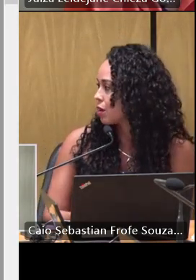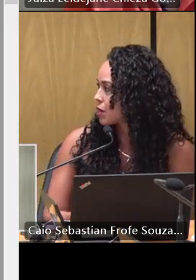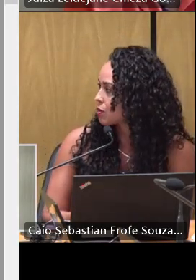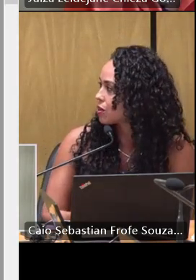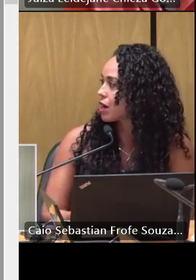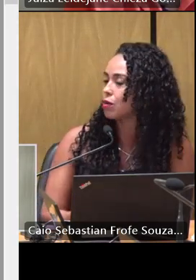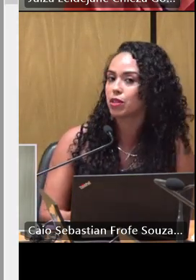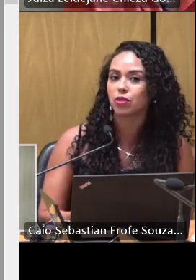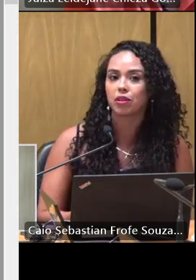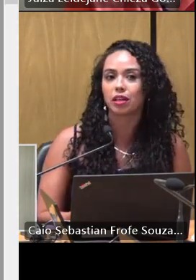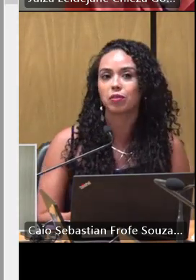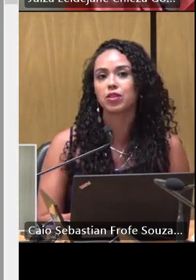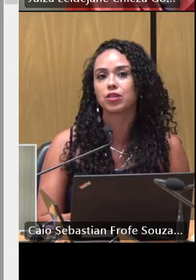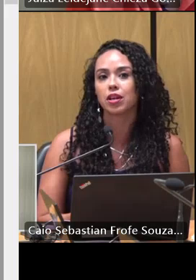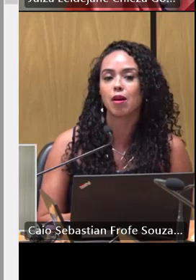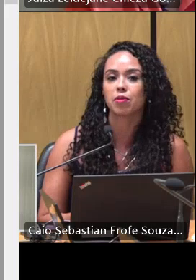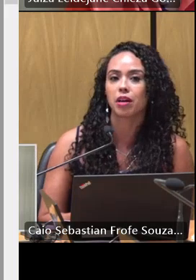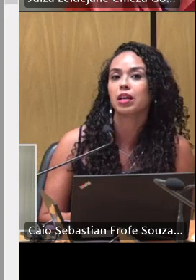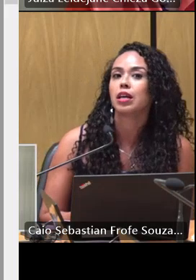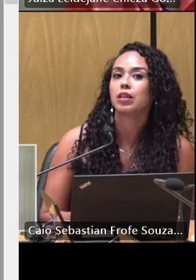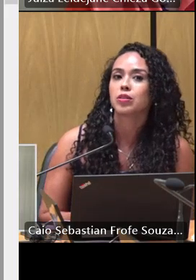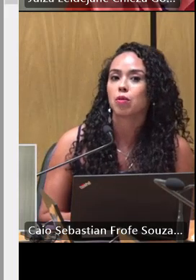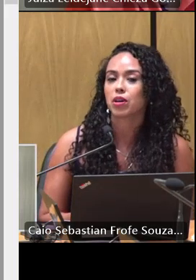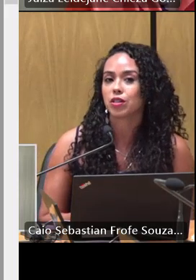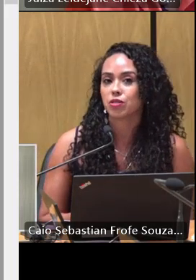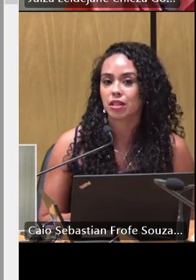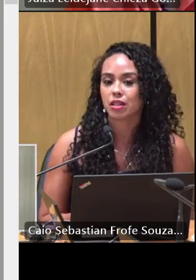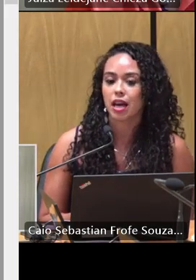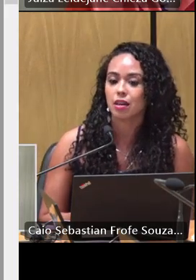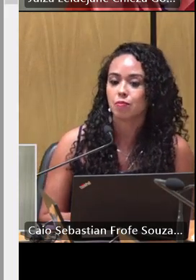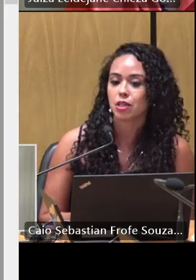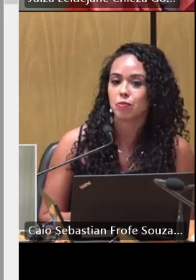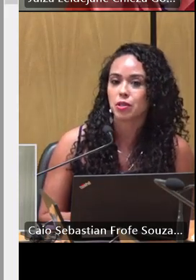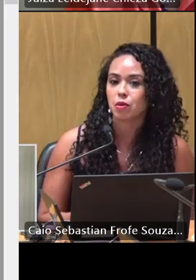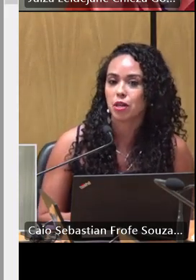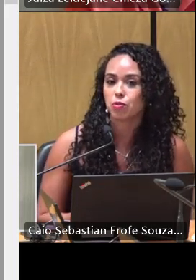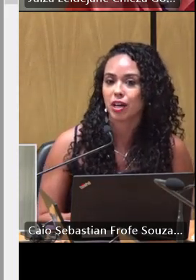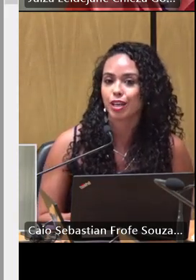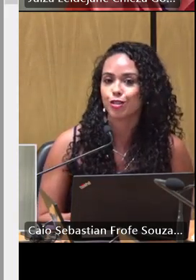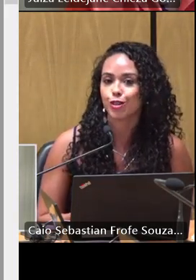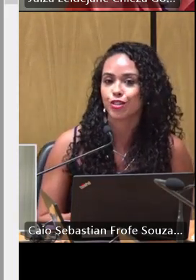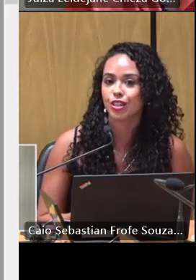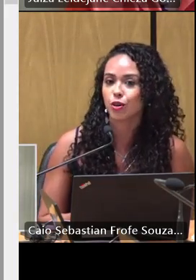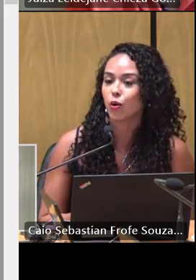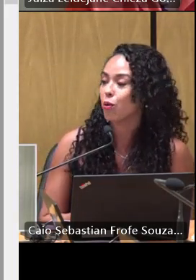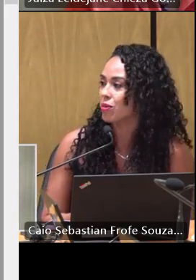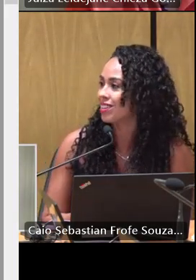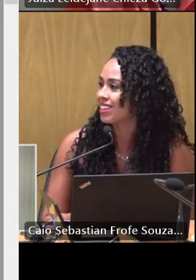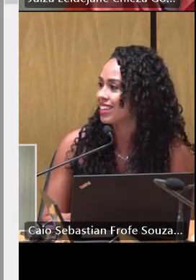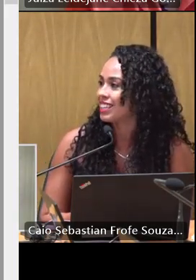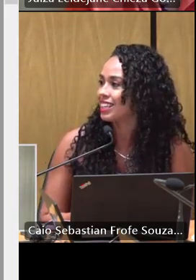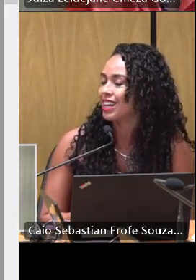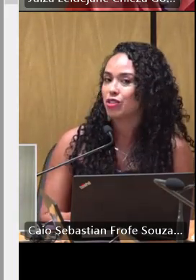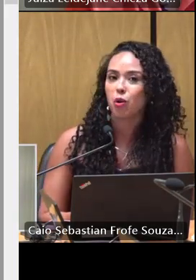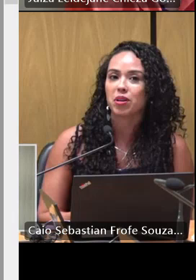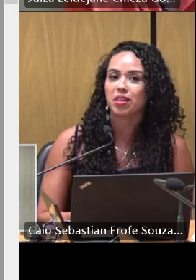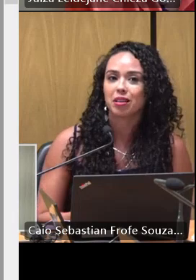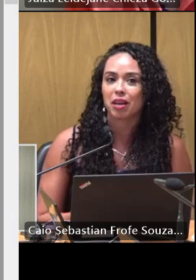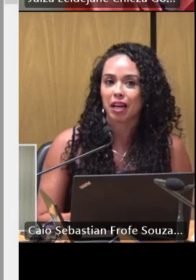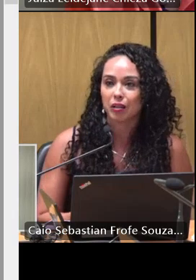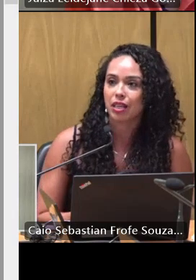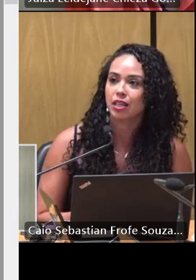reclamações a câmara dos vereadores da época não só por questões sanitárias mas principalmente por questões de de compra né de compra